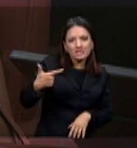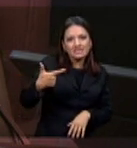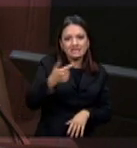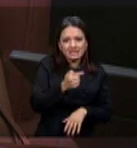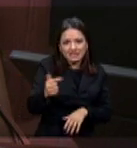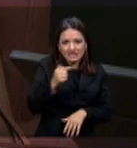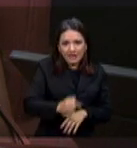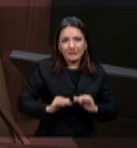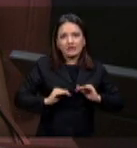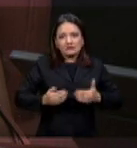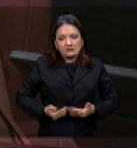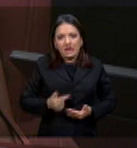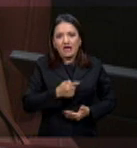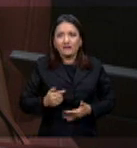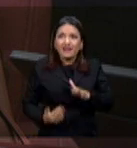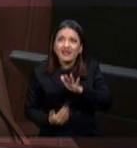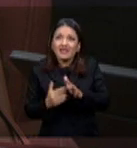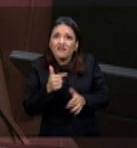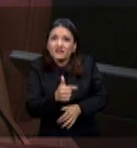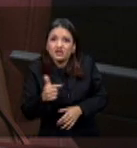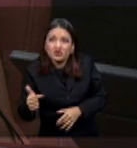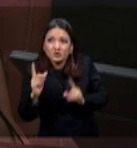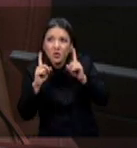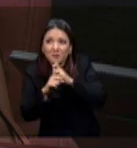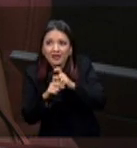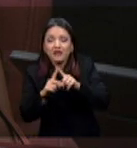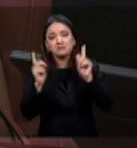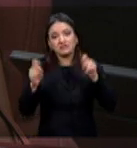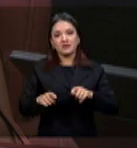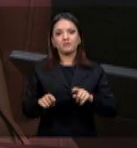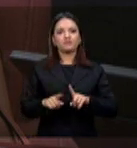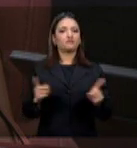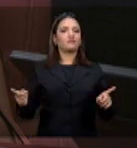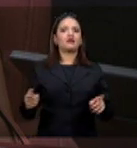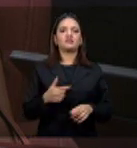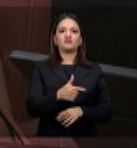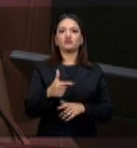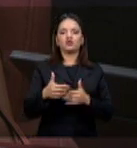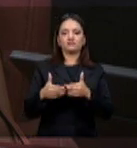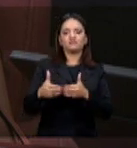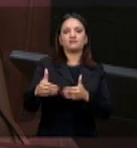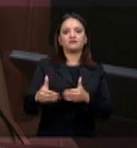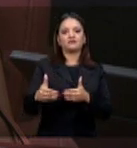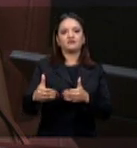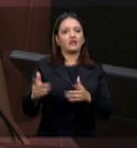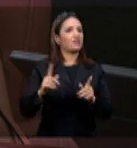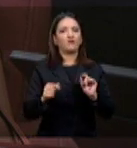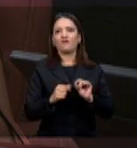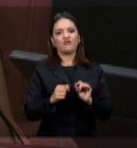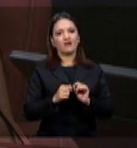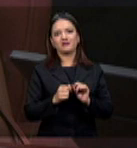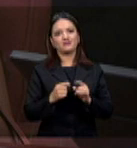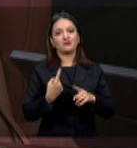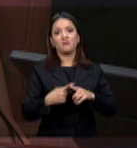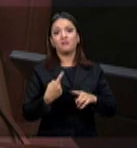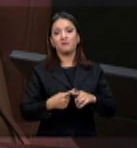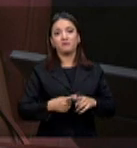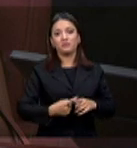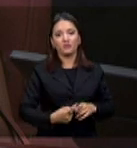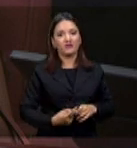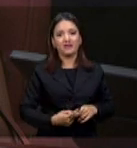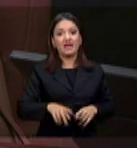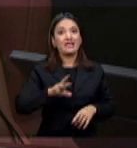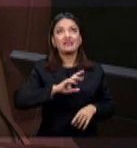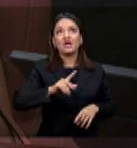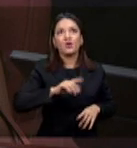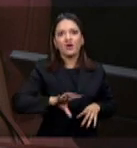semanas é mais complicado, mas ainda é possível. A partir daí, os médicos já não fazem, porque eles já nem chamam mais de aborto. Chama-se